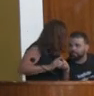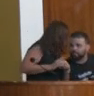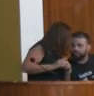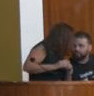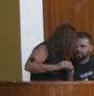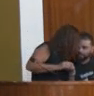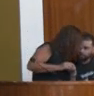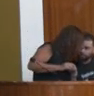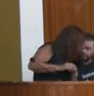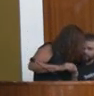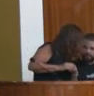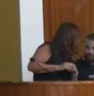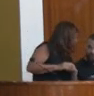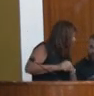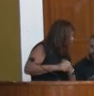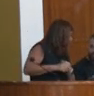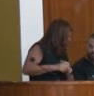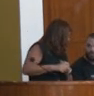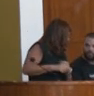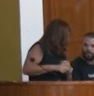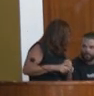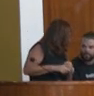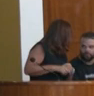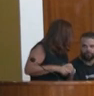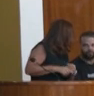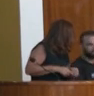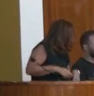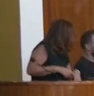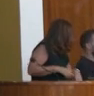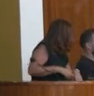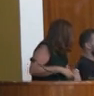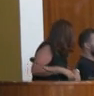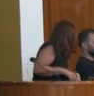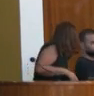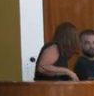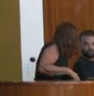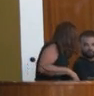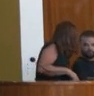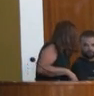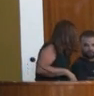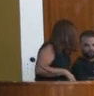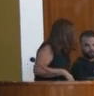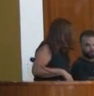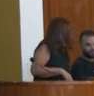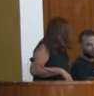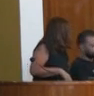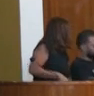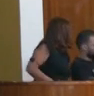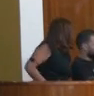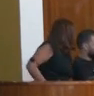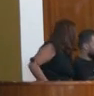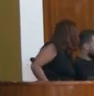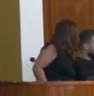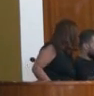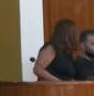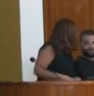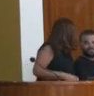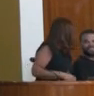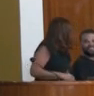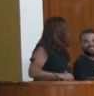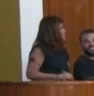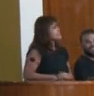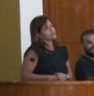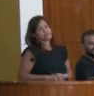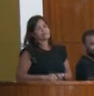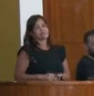as empresas enxugaram o quadro, né? Foi uma retração, só que elas não desligaram as pessoas com deficiência, e aí, então, o